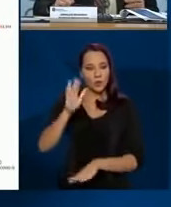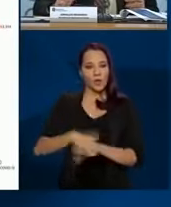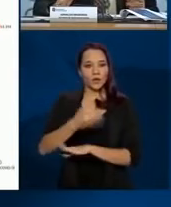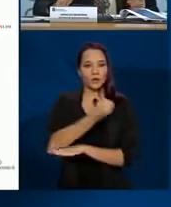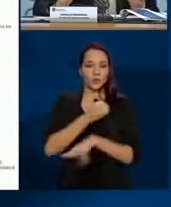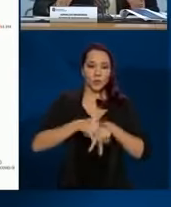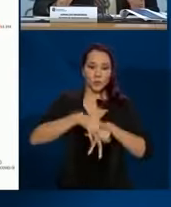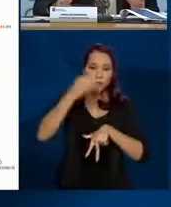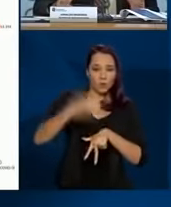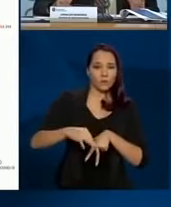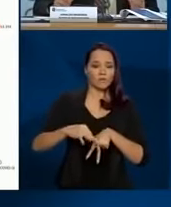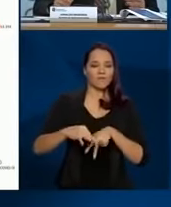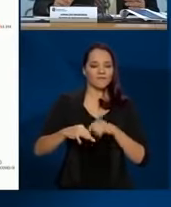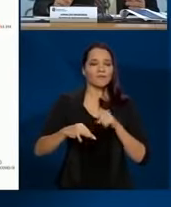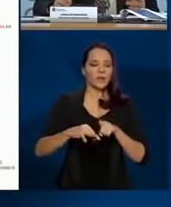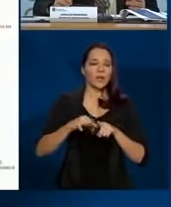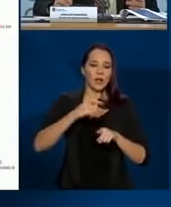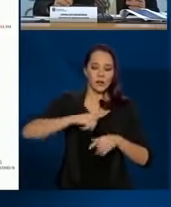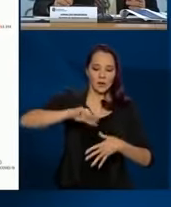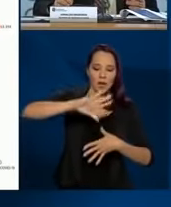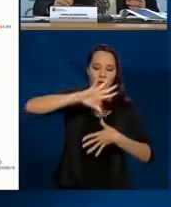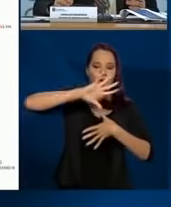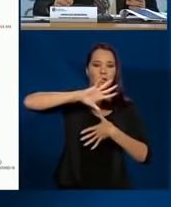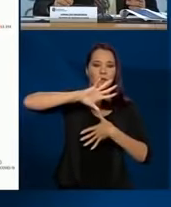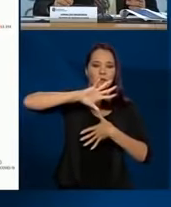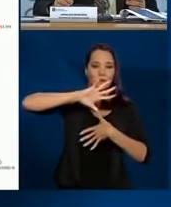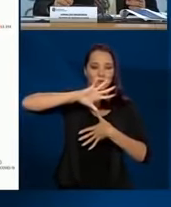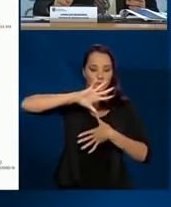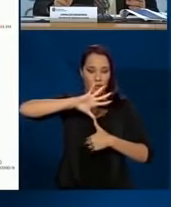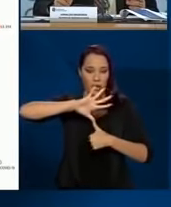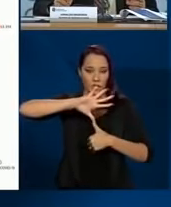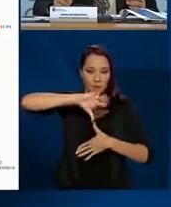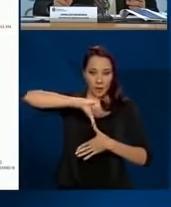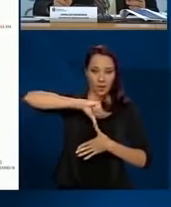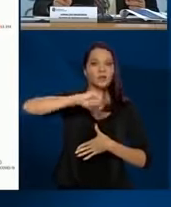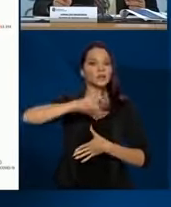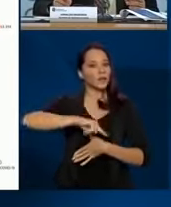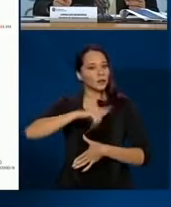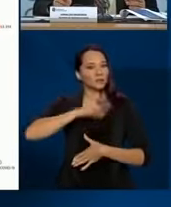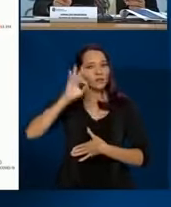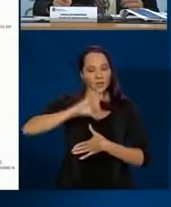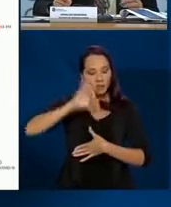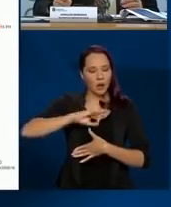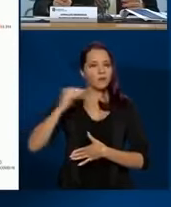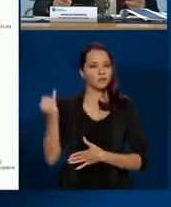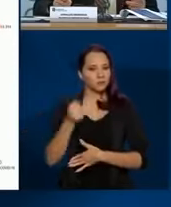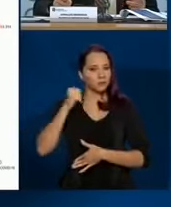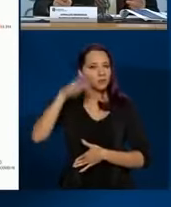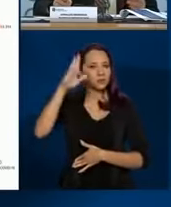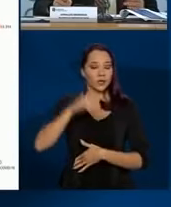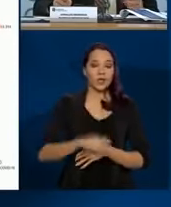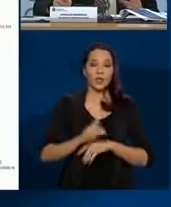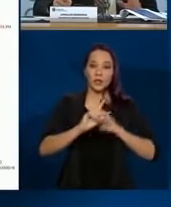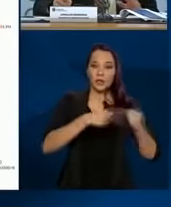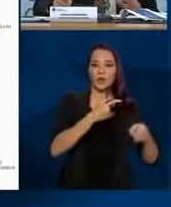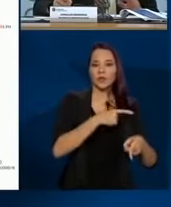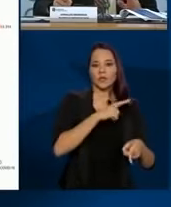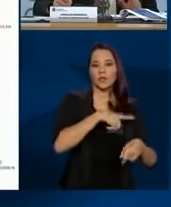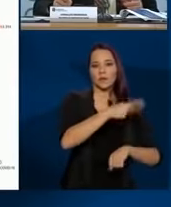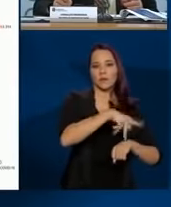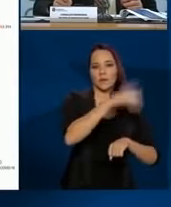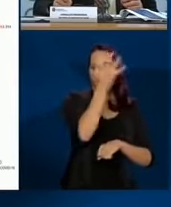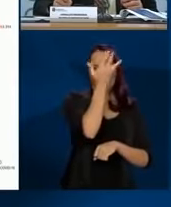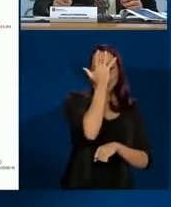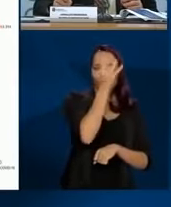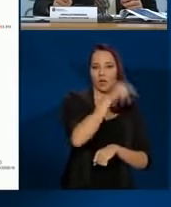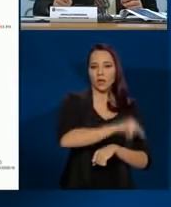as Américas se constitui um percentual extremamente relevante, seguido da Índia, que se constitui hoje o